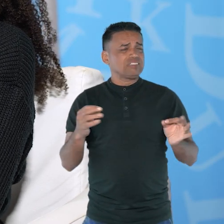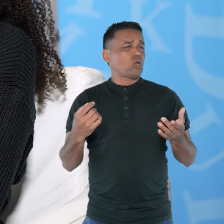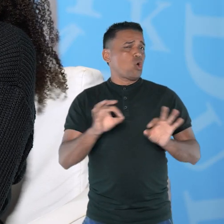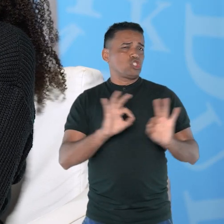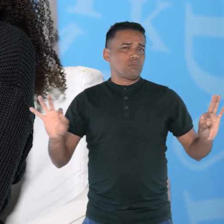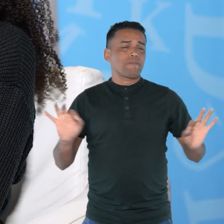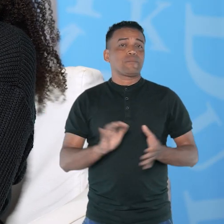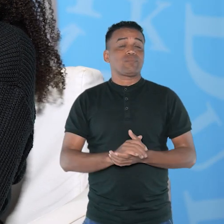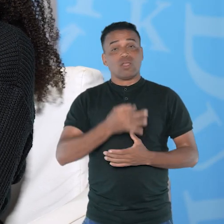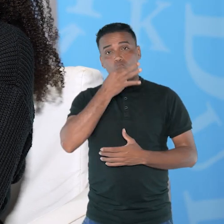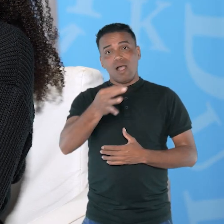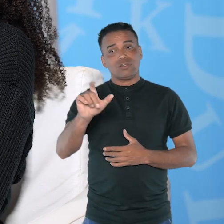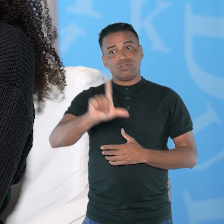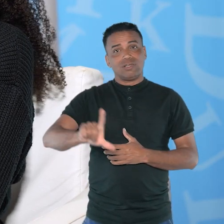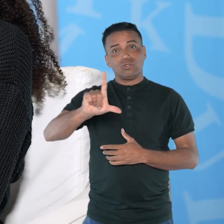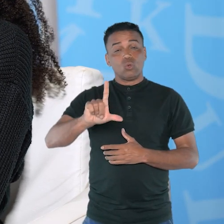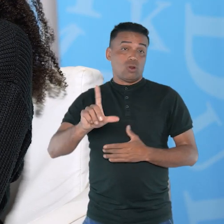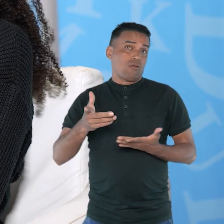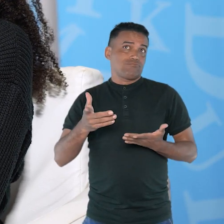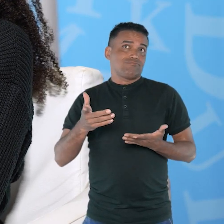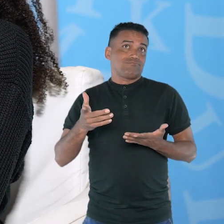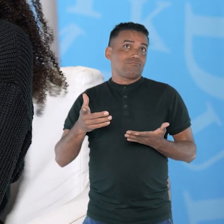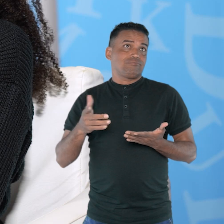literatura, desde até a própria